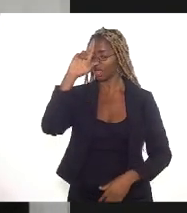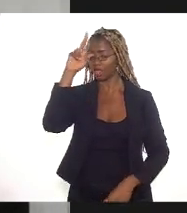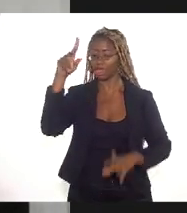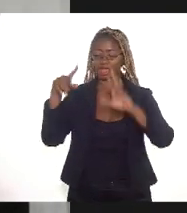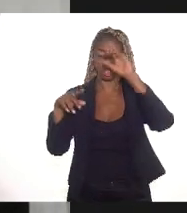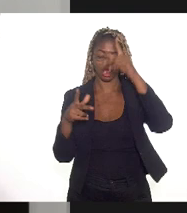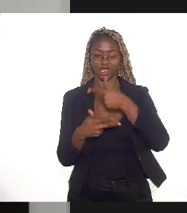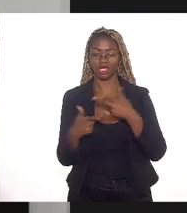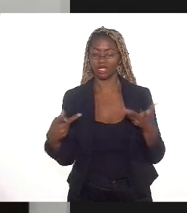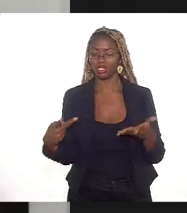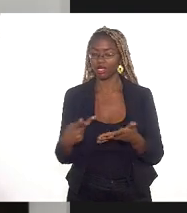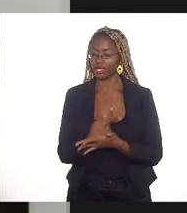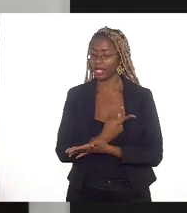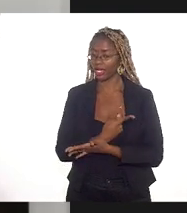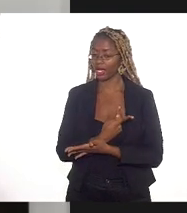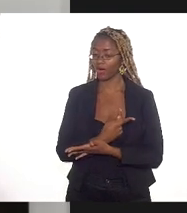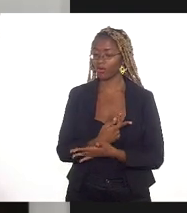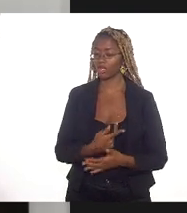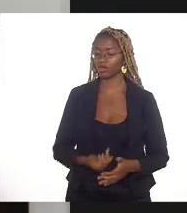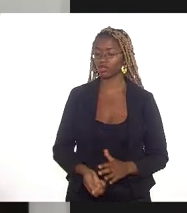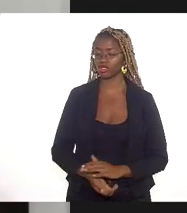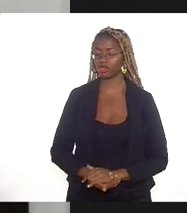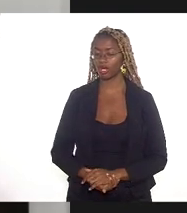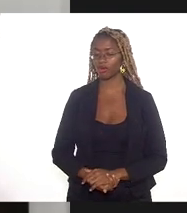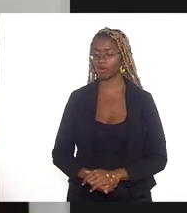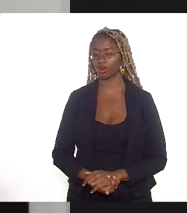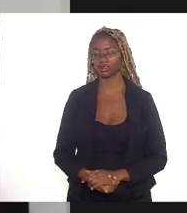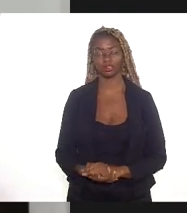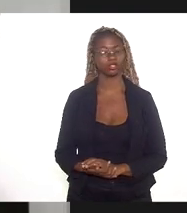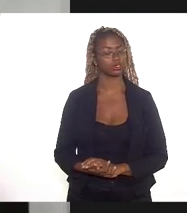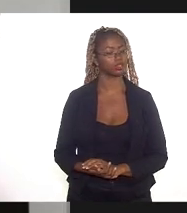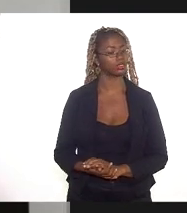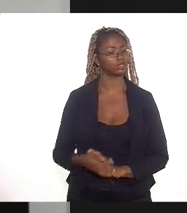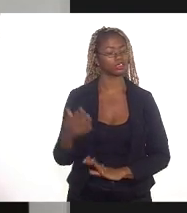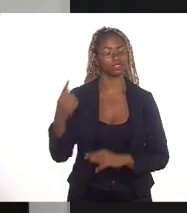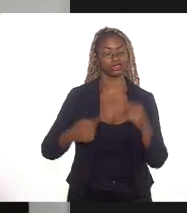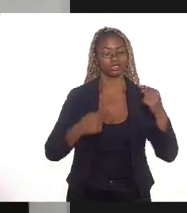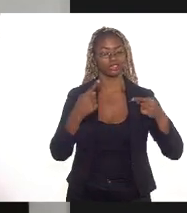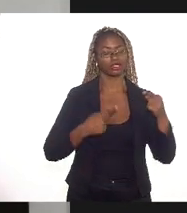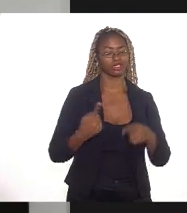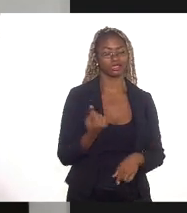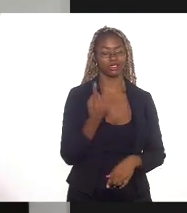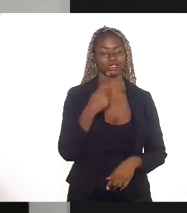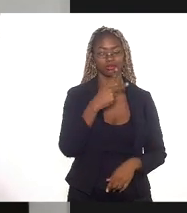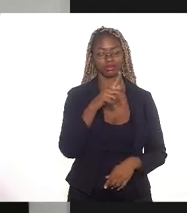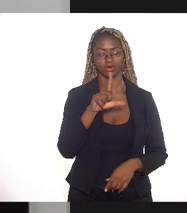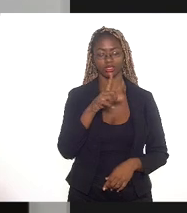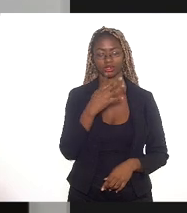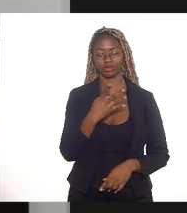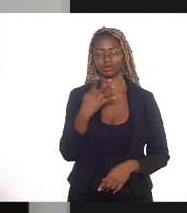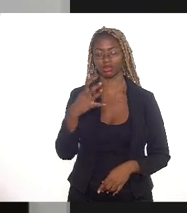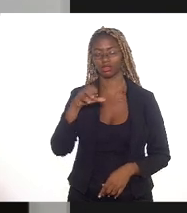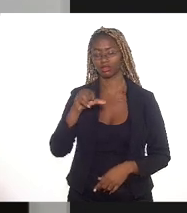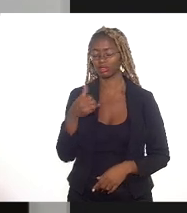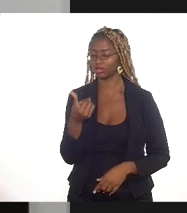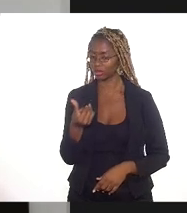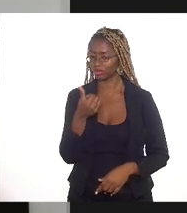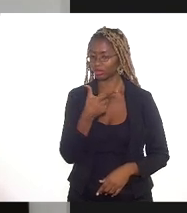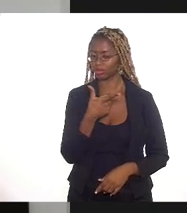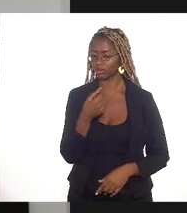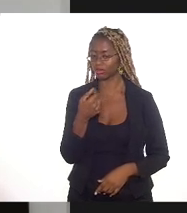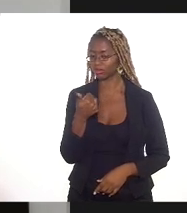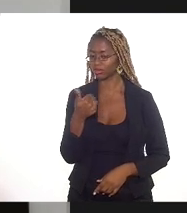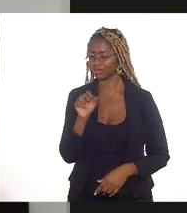acontece. Por ocasião da discussão única do PL 4496 de